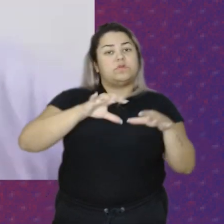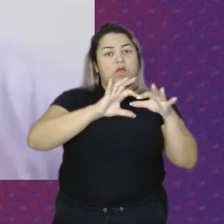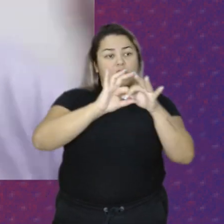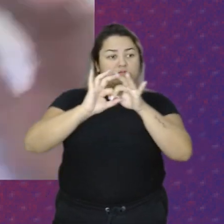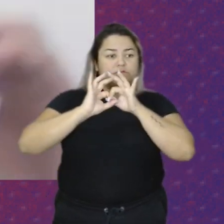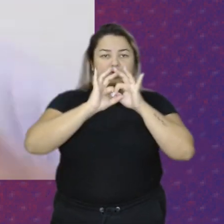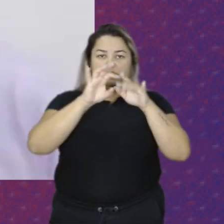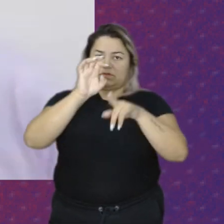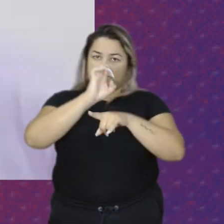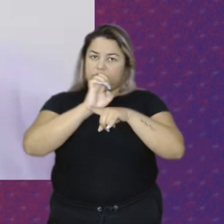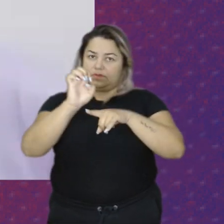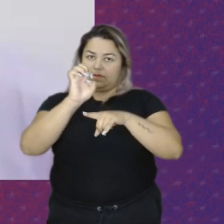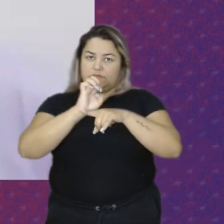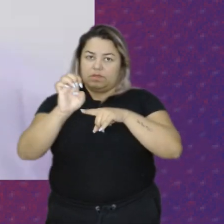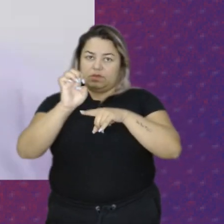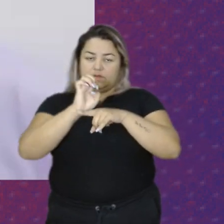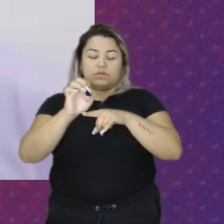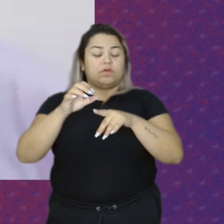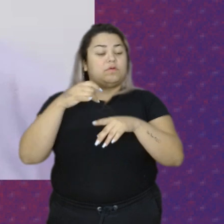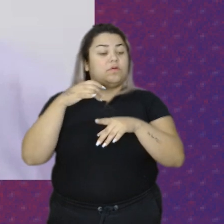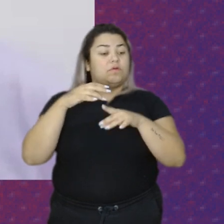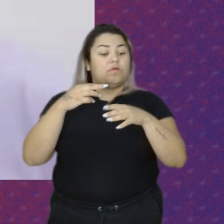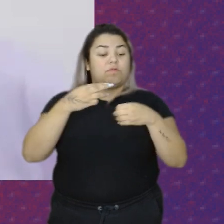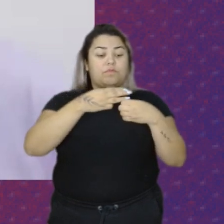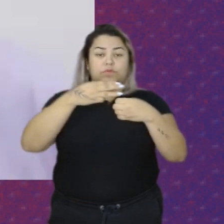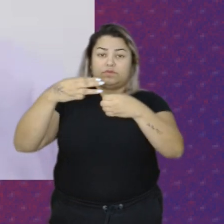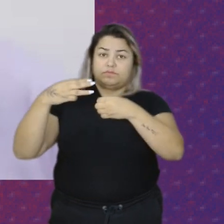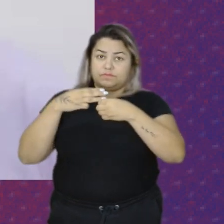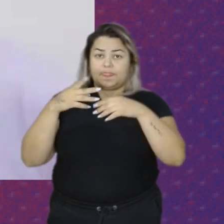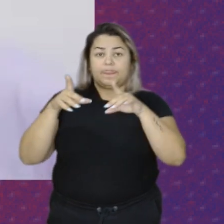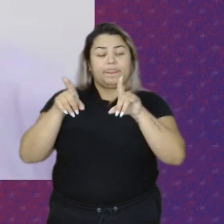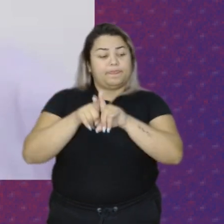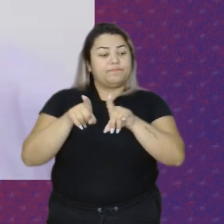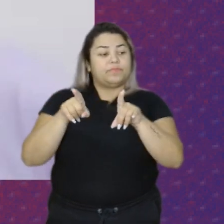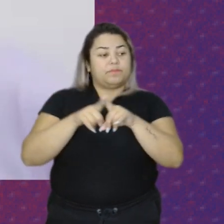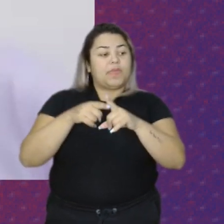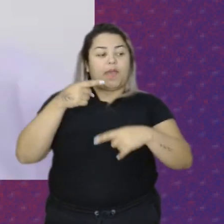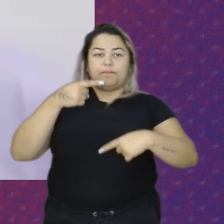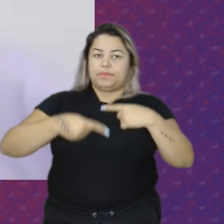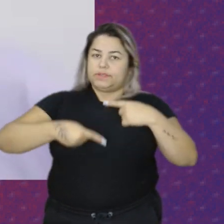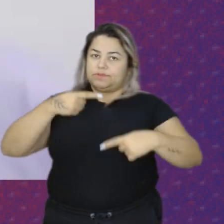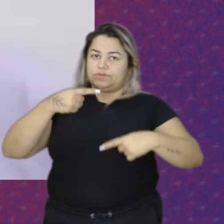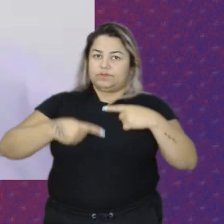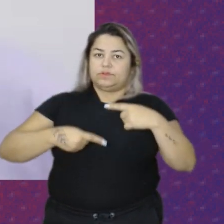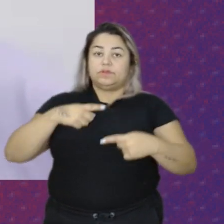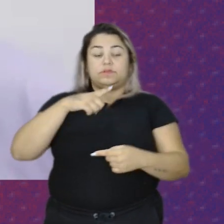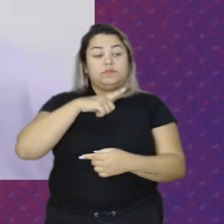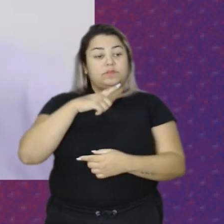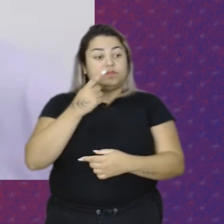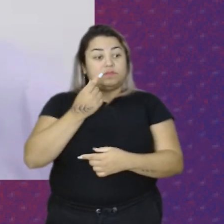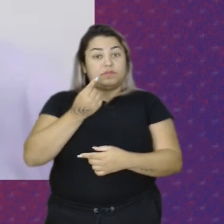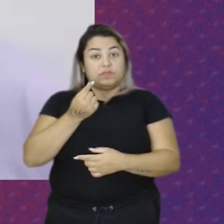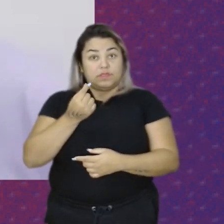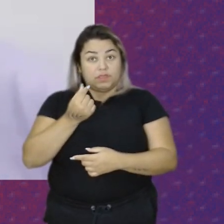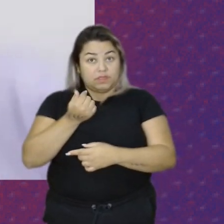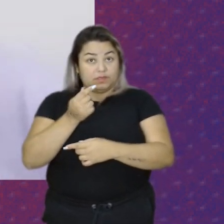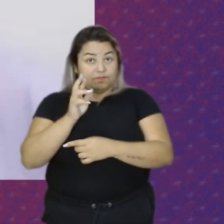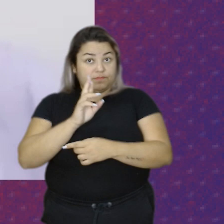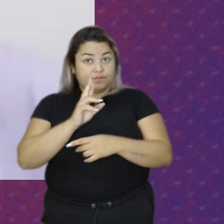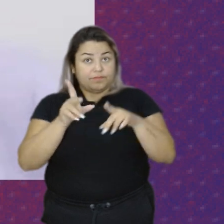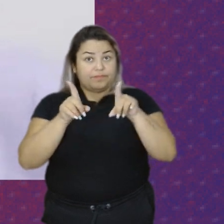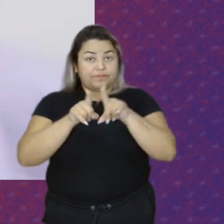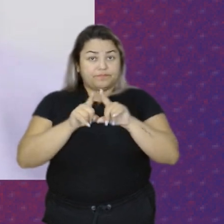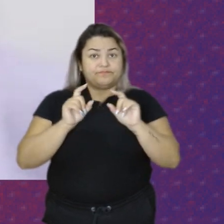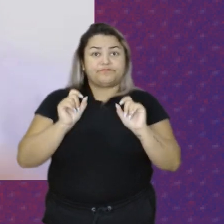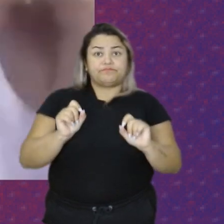seja estadual, seja municipal, para agilizar as políticas e ter dinheiro, recurso público que